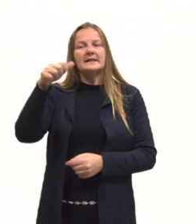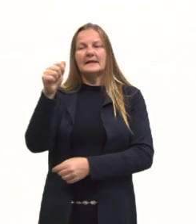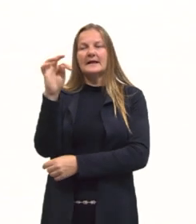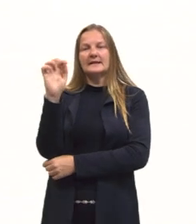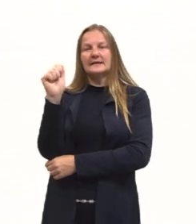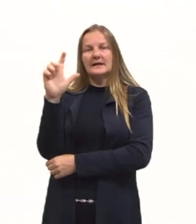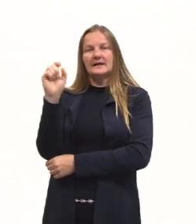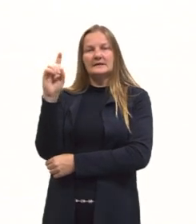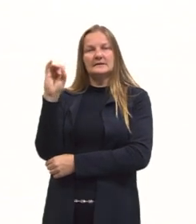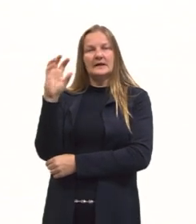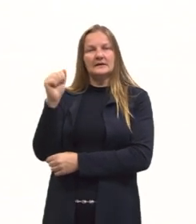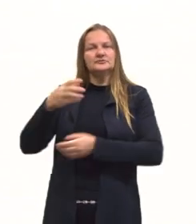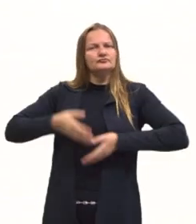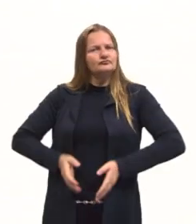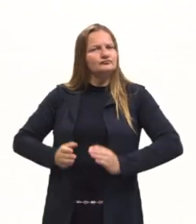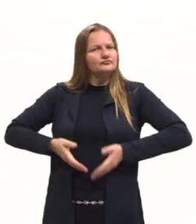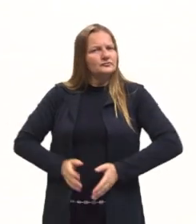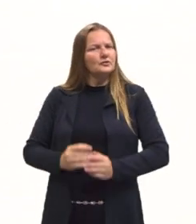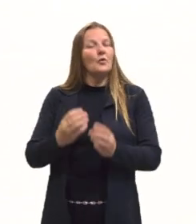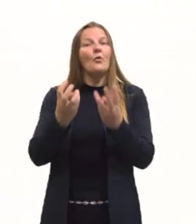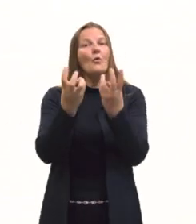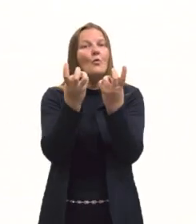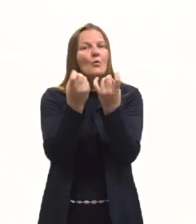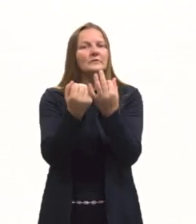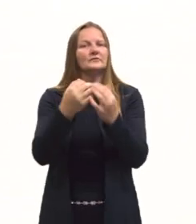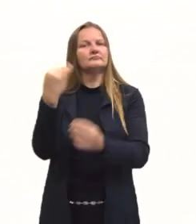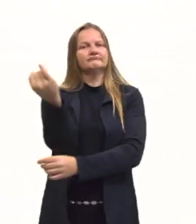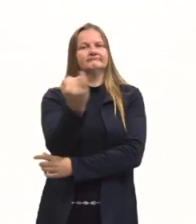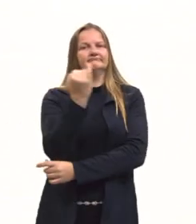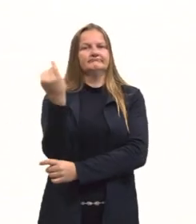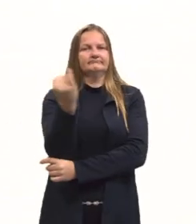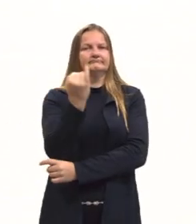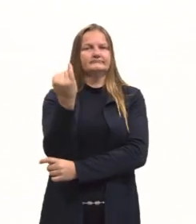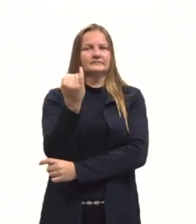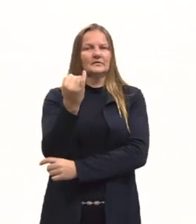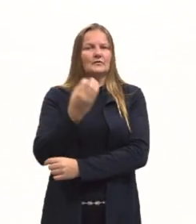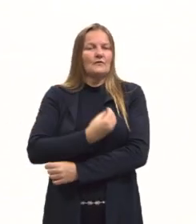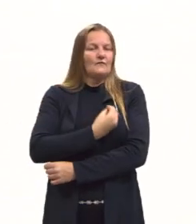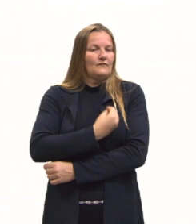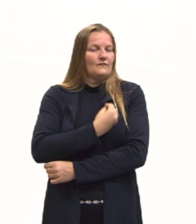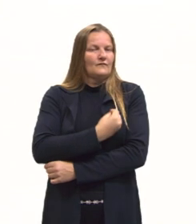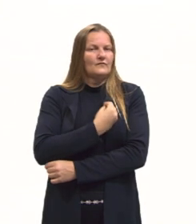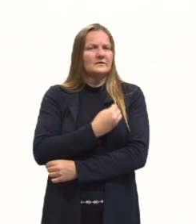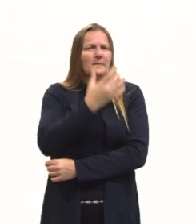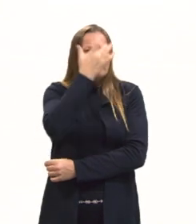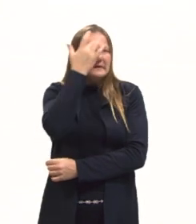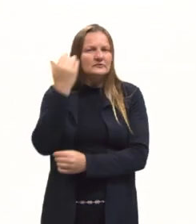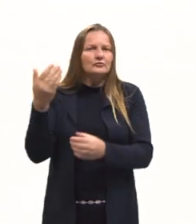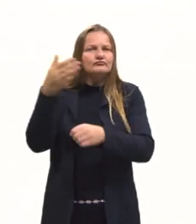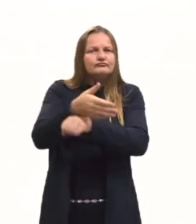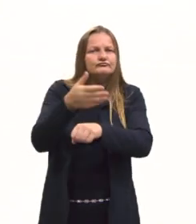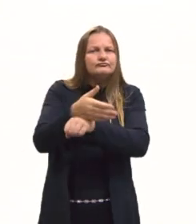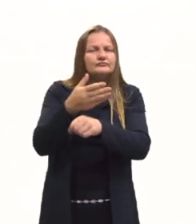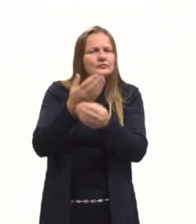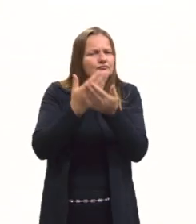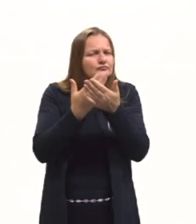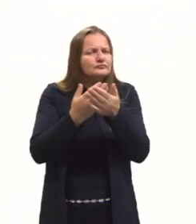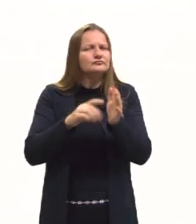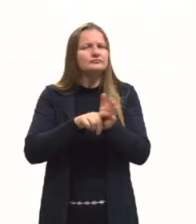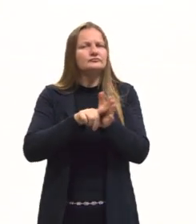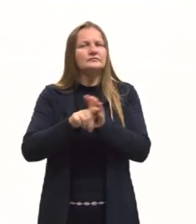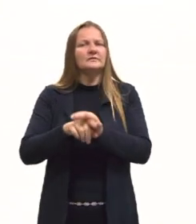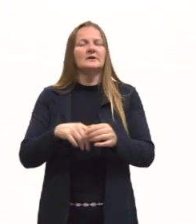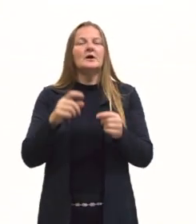em ter e santíssima gente saber não é para saber quantas é as vidas quantas pessoas levam entrar nesse estudo